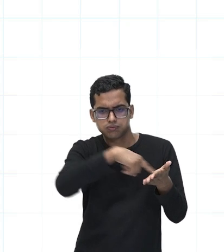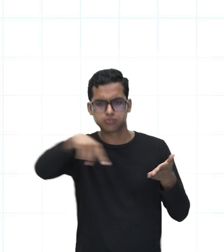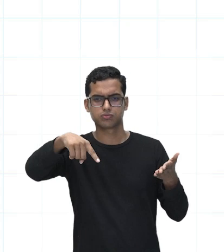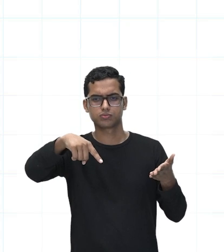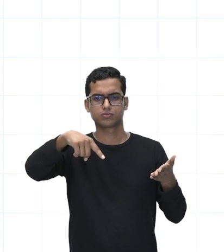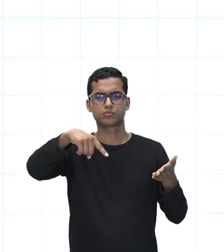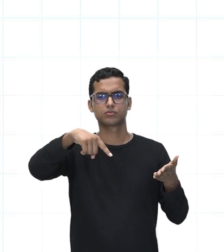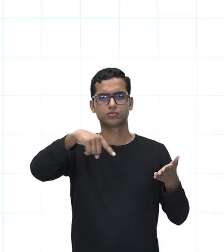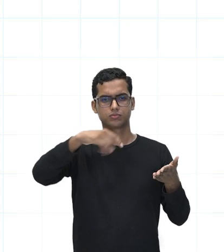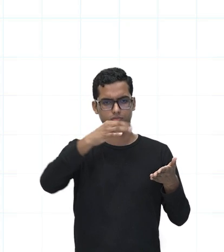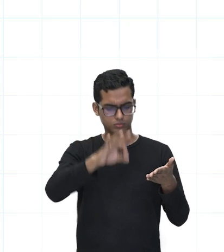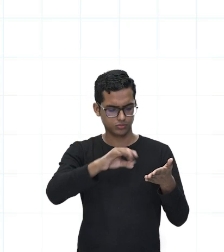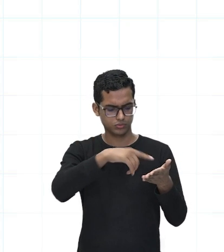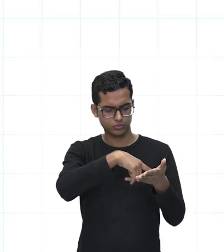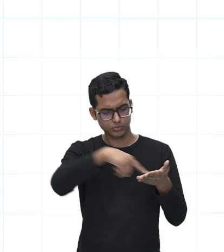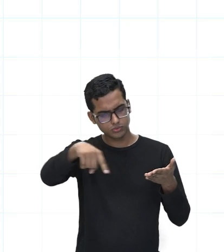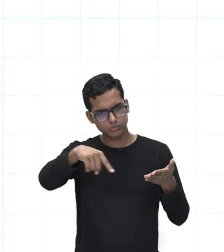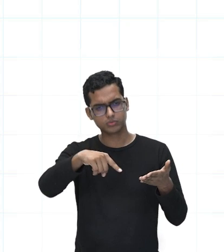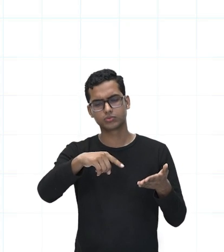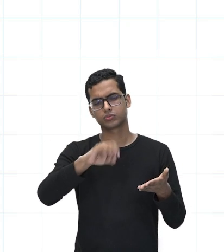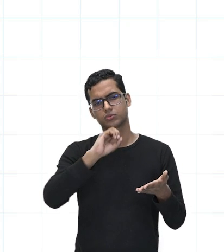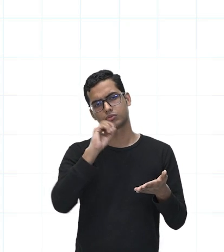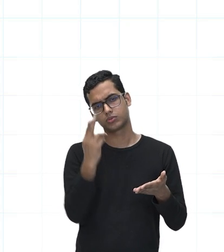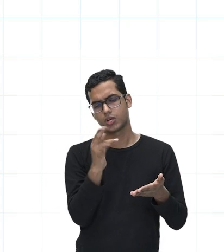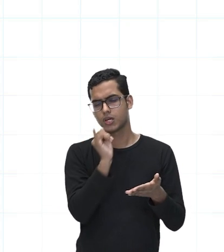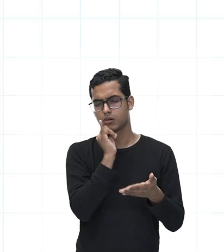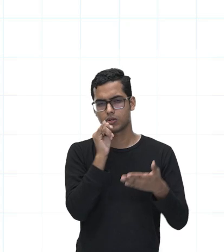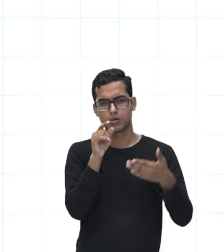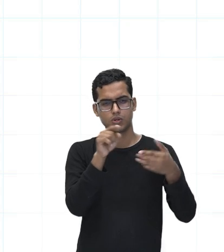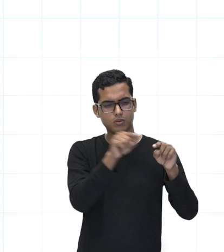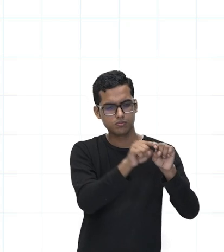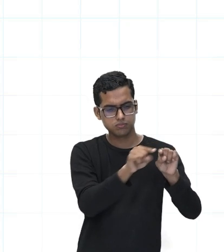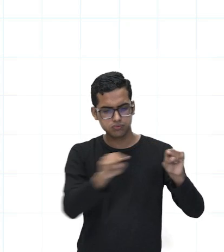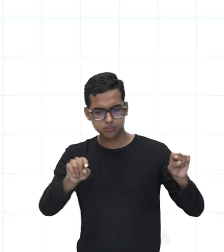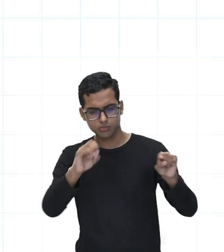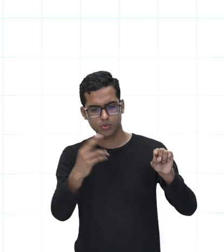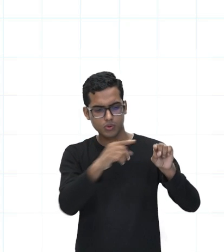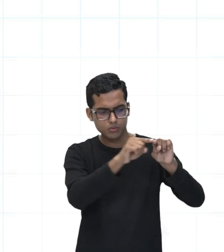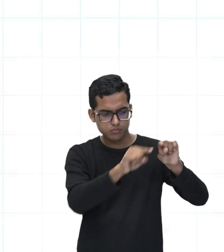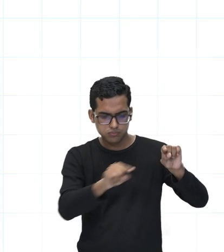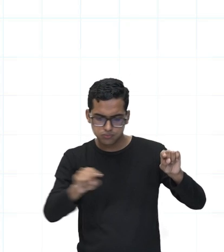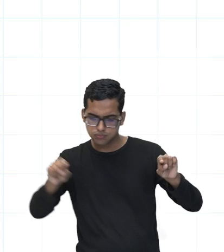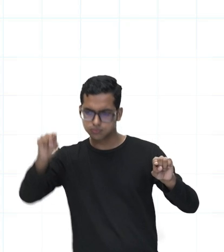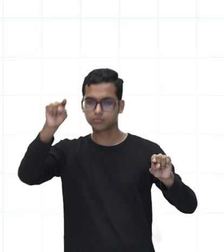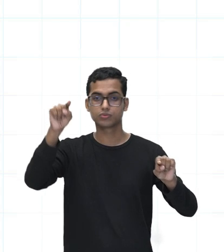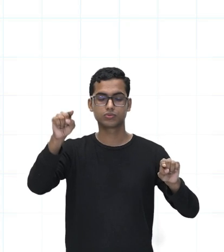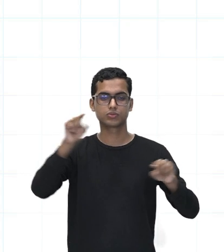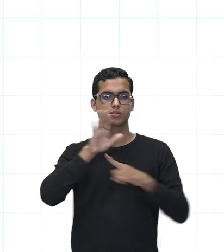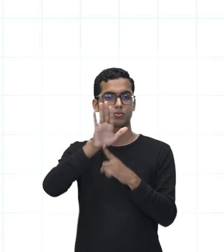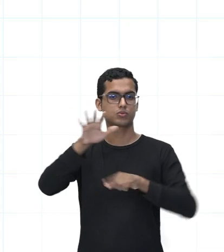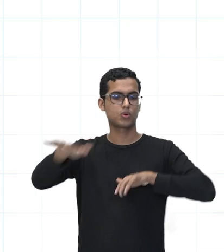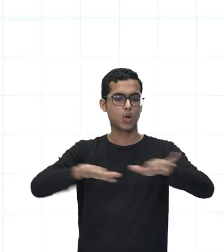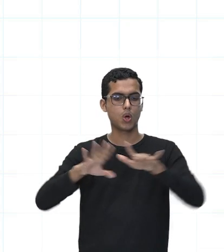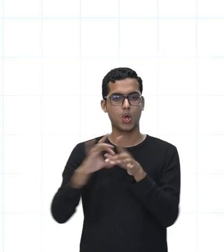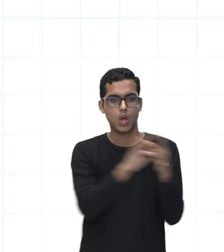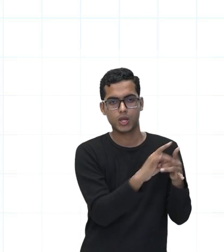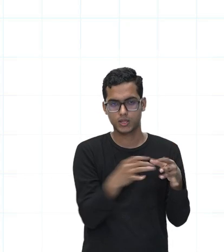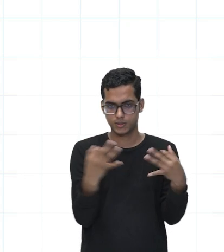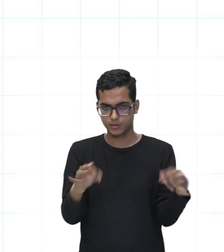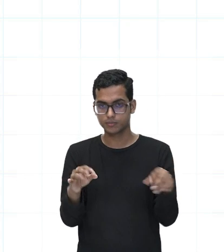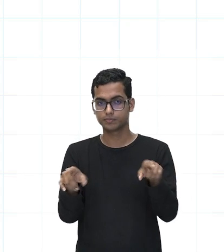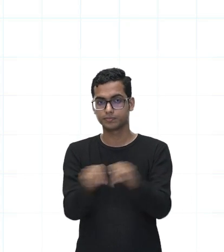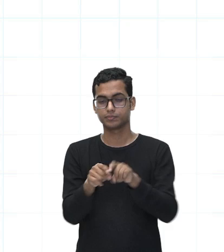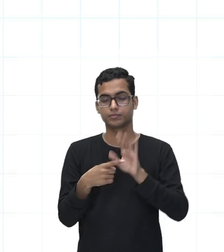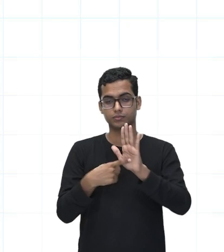linha reta, pode ser uma linha sinuosa, que dá sentido de movimento. Então, a linha ela pode